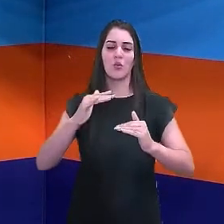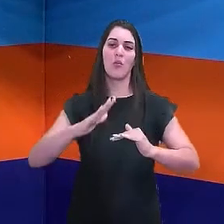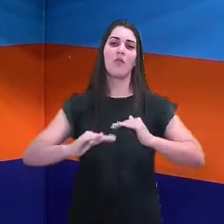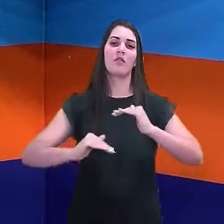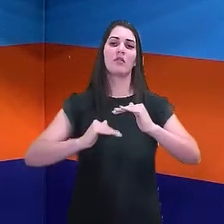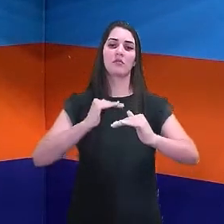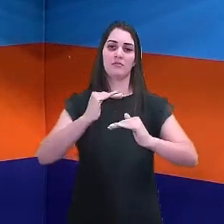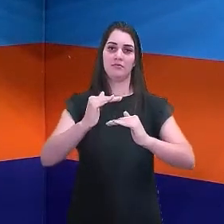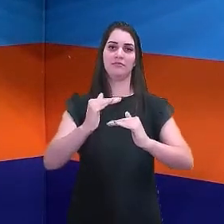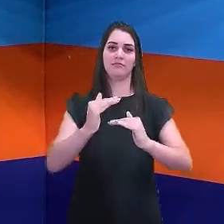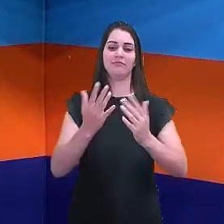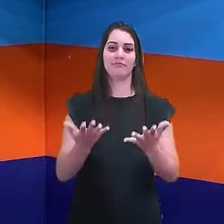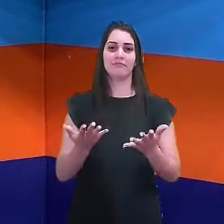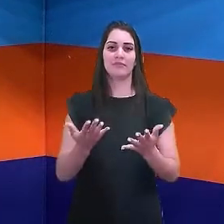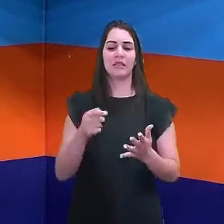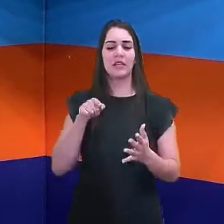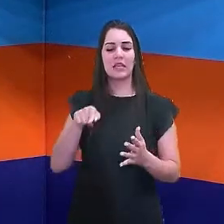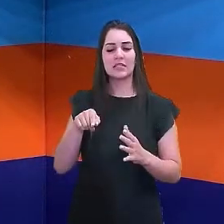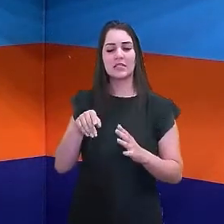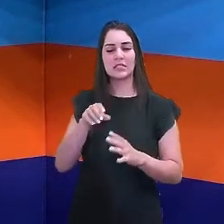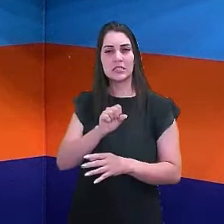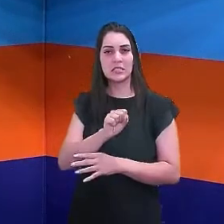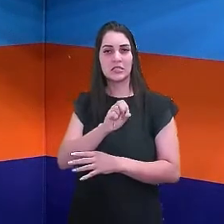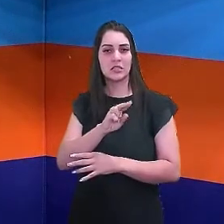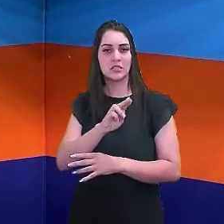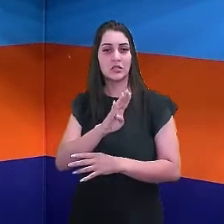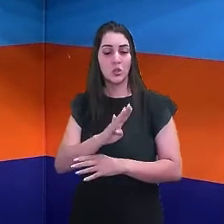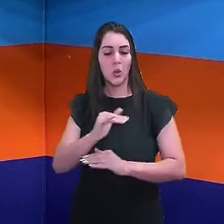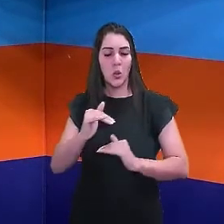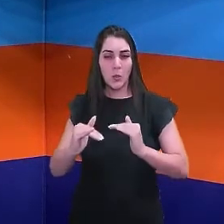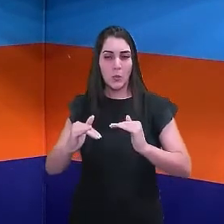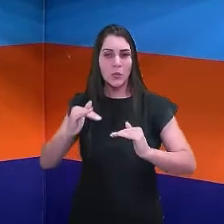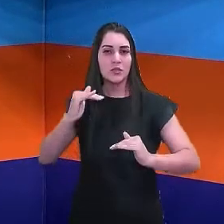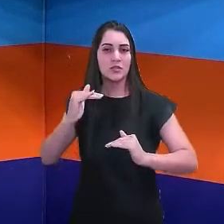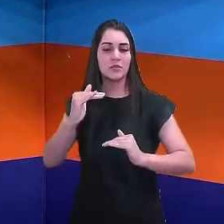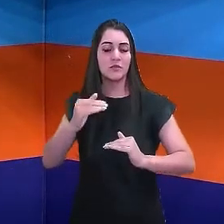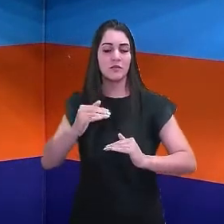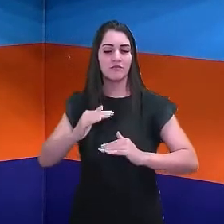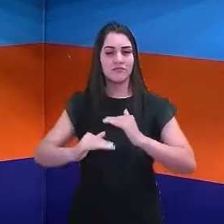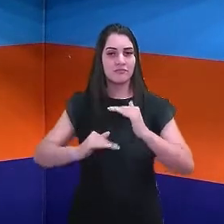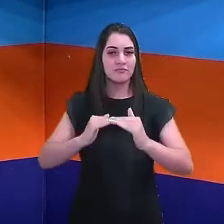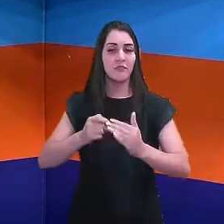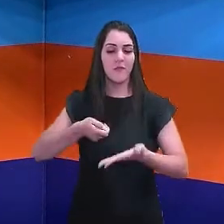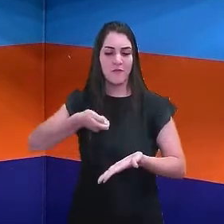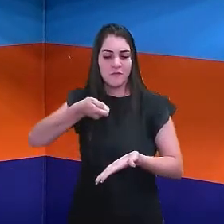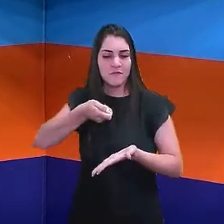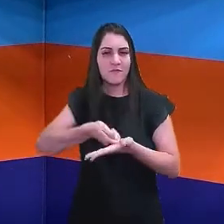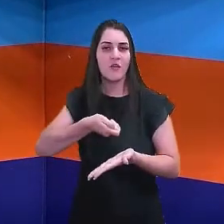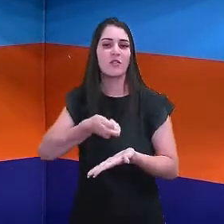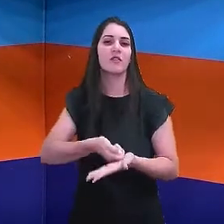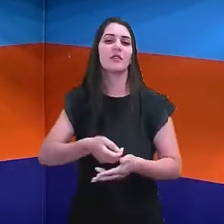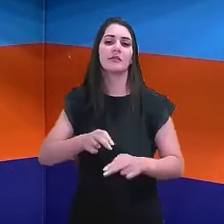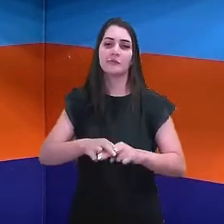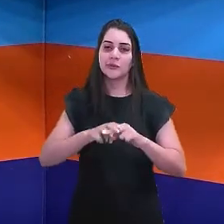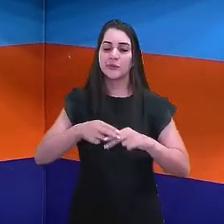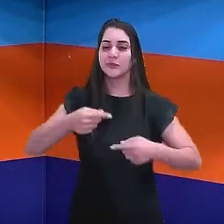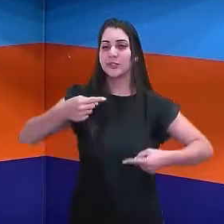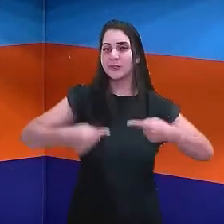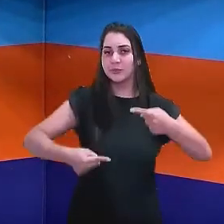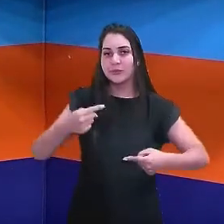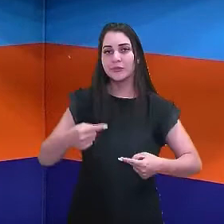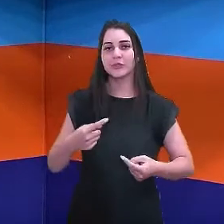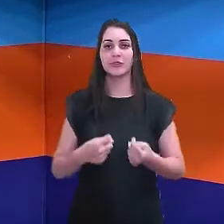esse subdesenvolvimento ele foi forçado. Então ele foi forçado por questões políticas, por questões